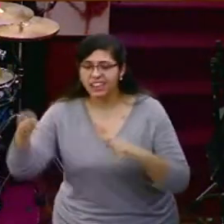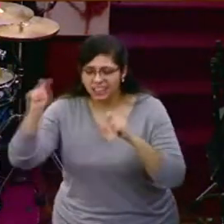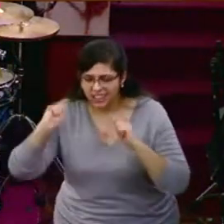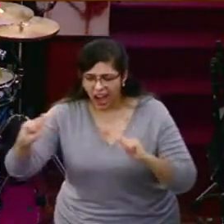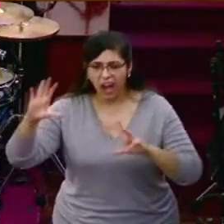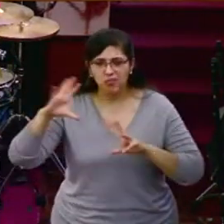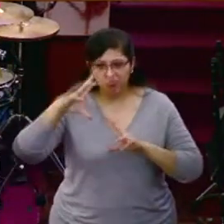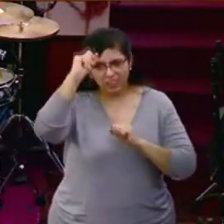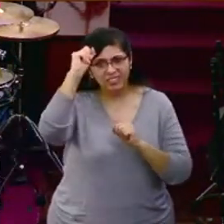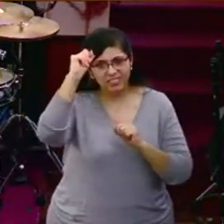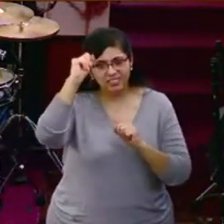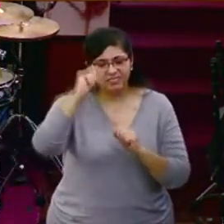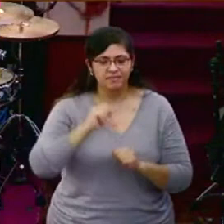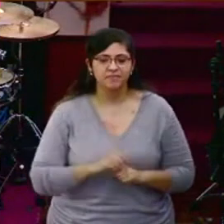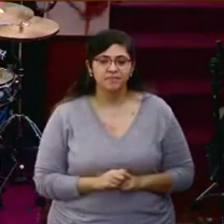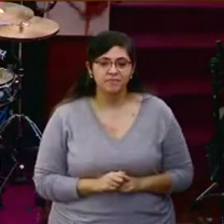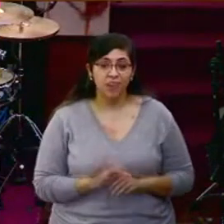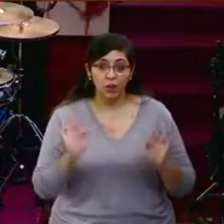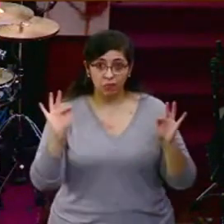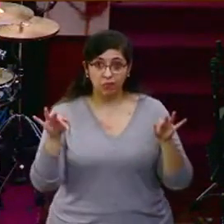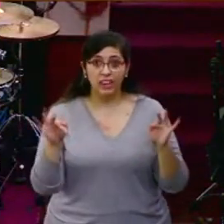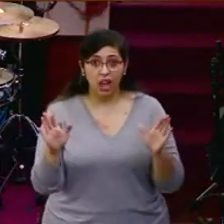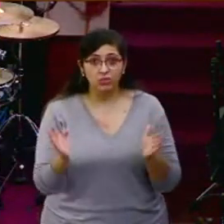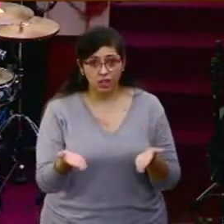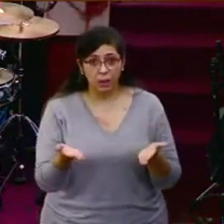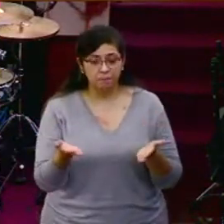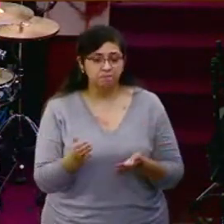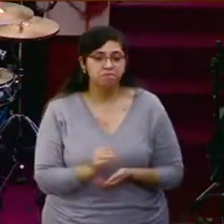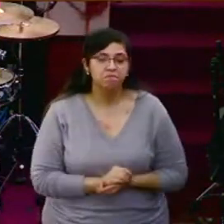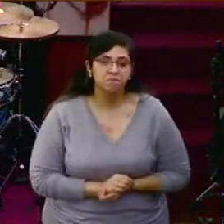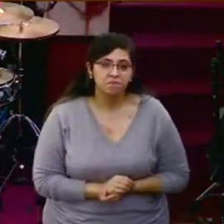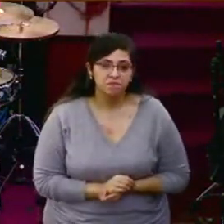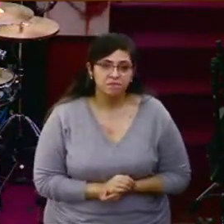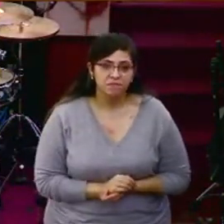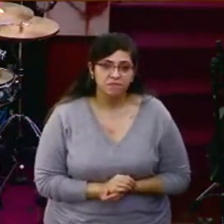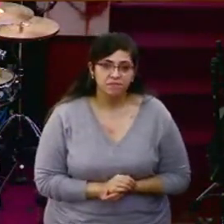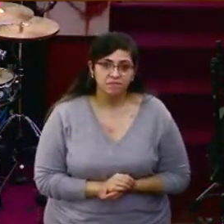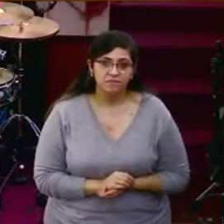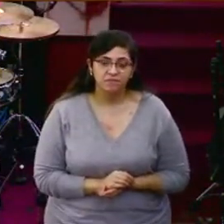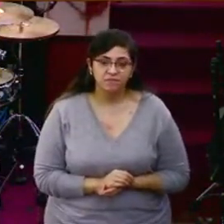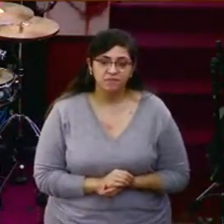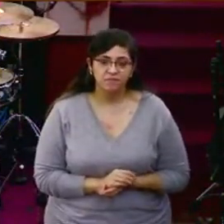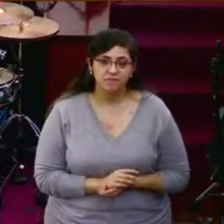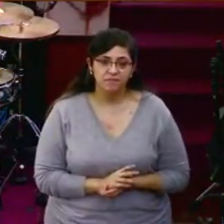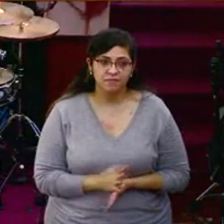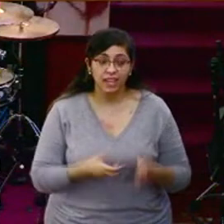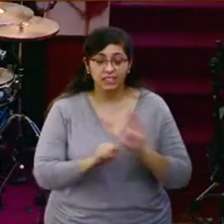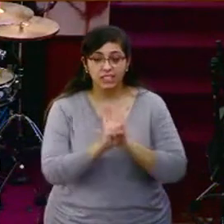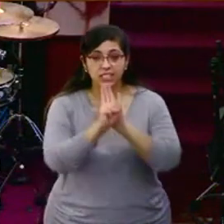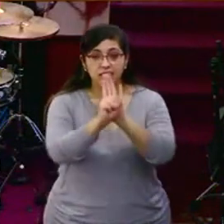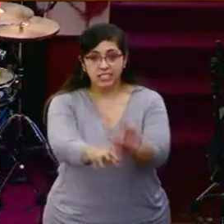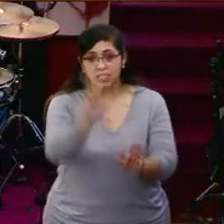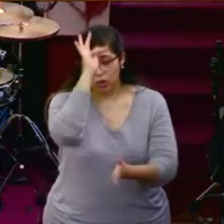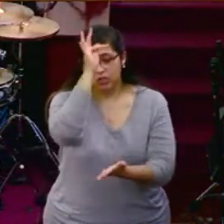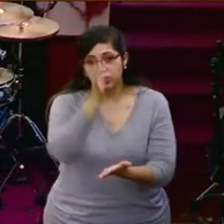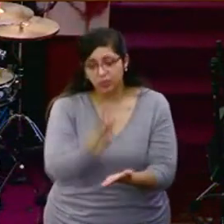força e para concluir essa meditação eu preciso ir para um dos símbolos de fé que trata